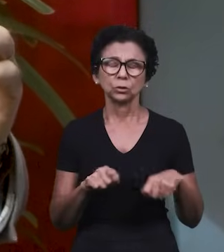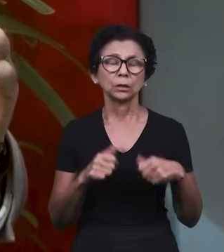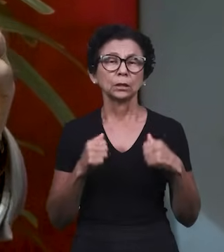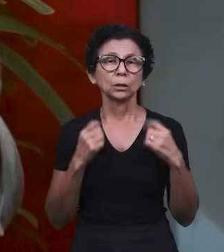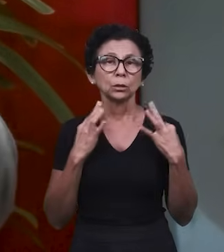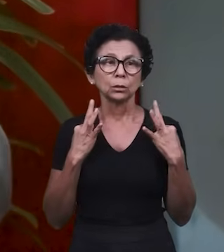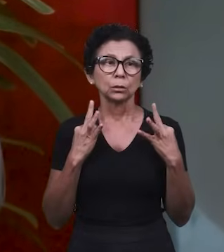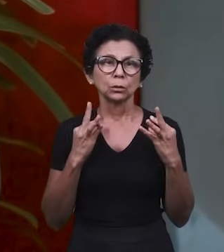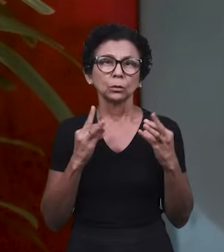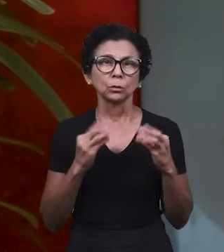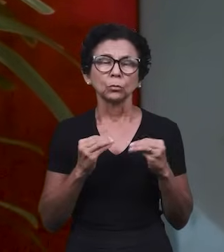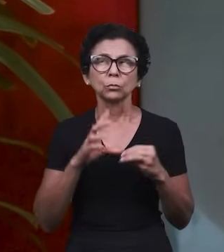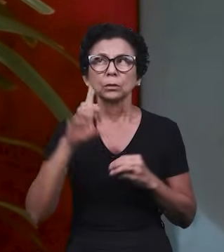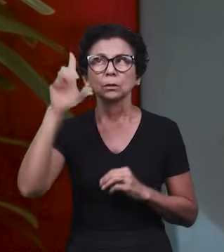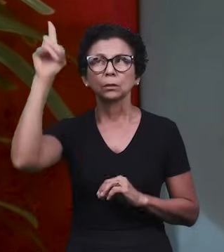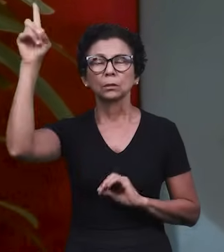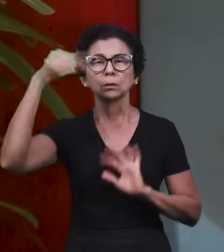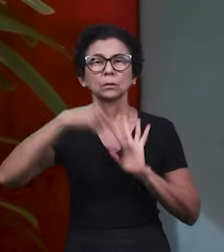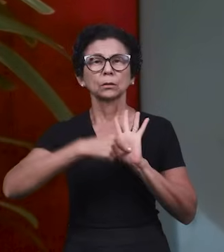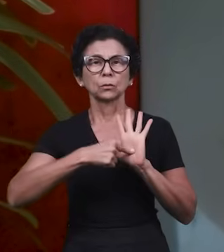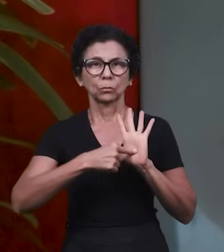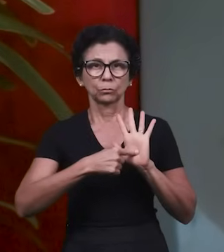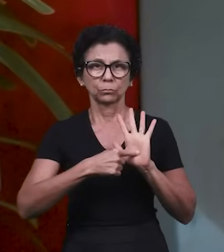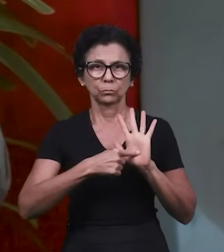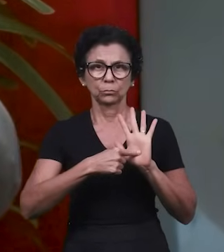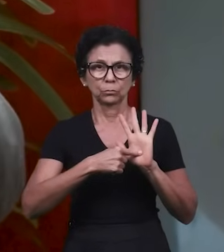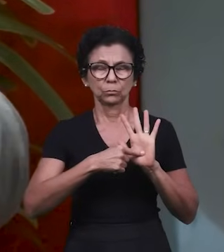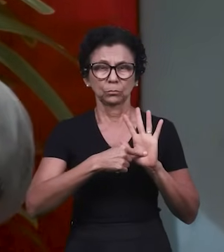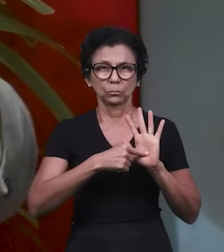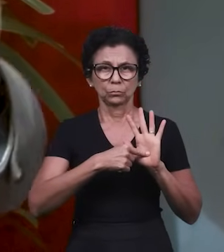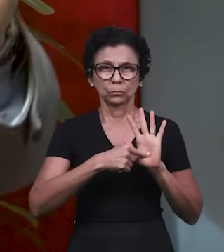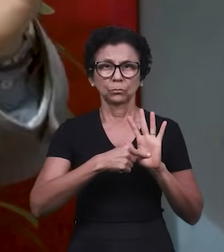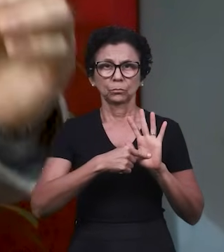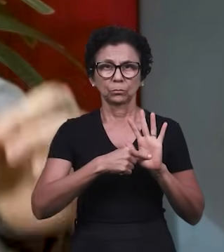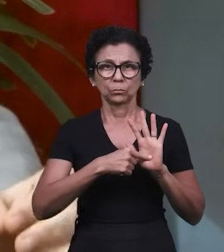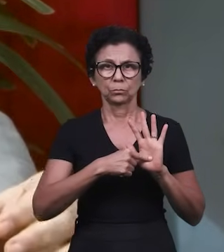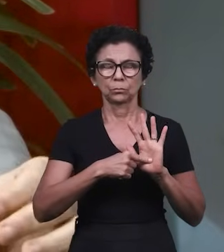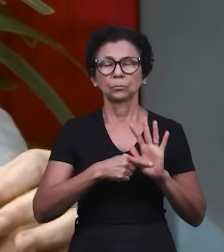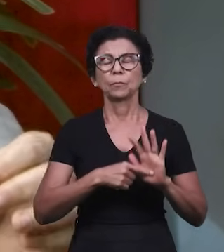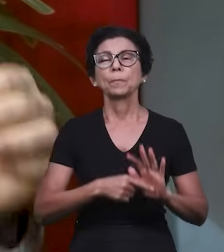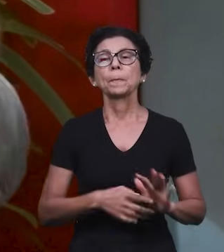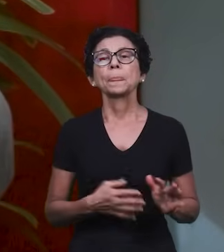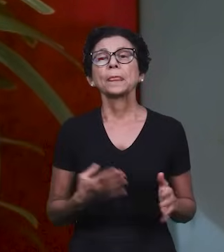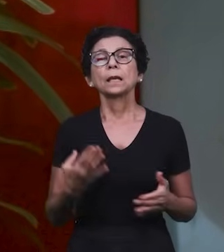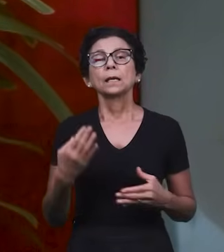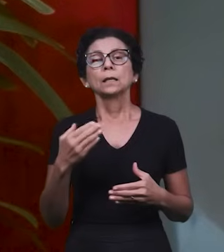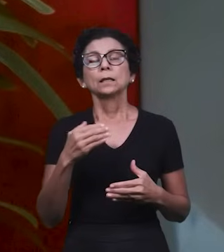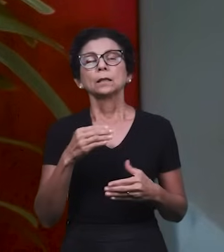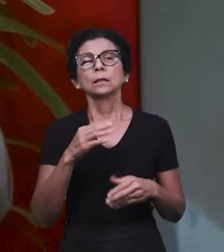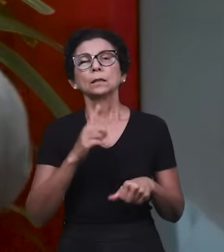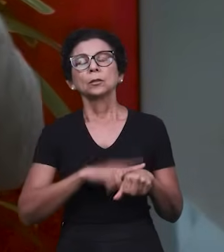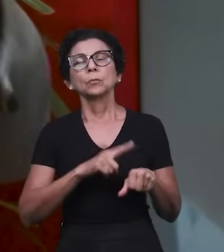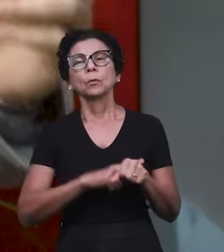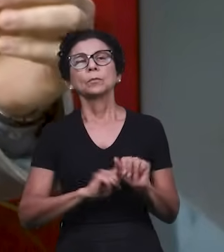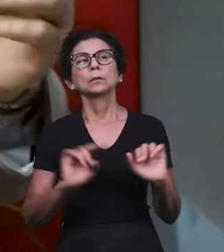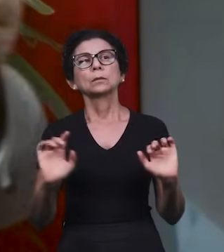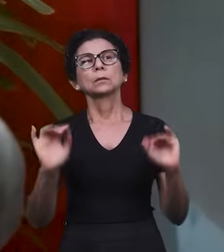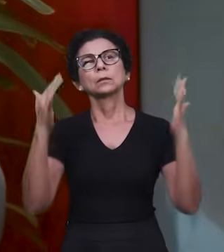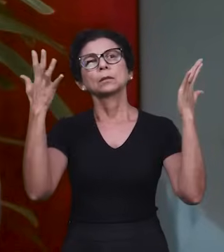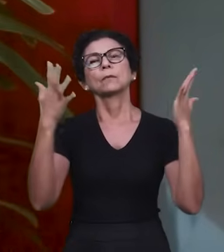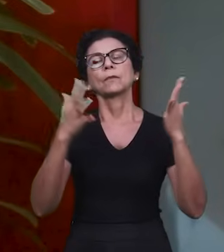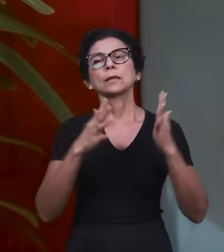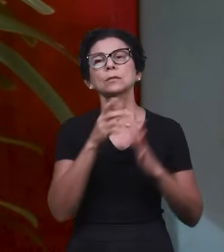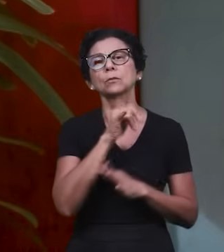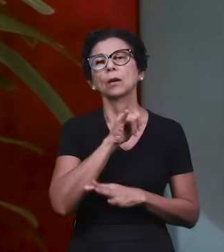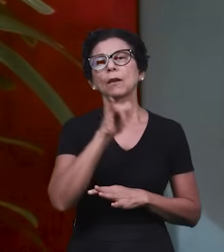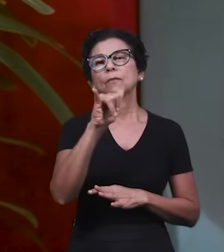Deus. Então, dentro da liturgia da festa, sempre havia o chamado para a